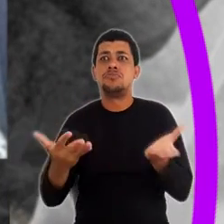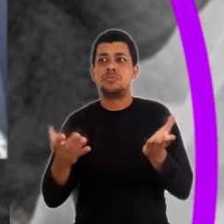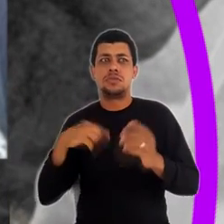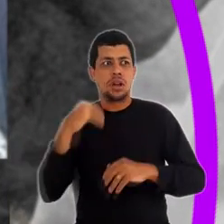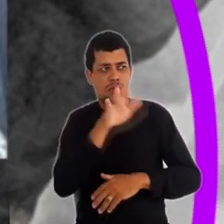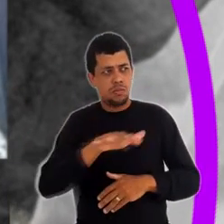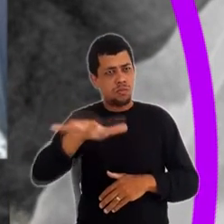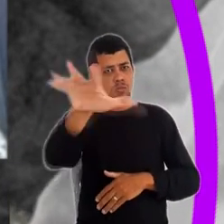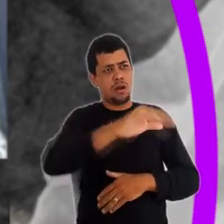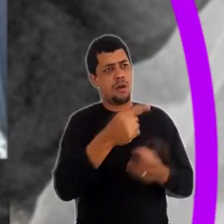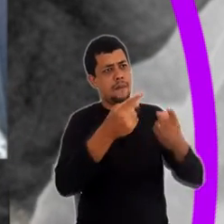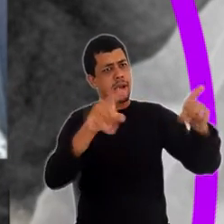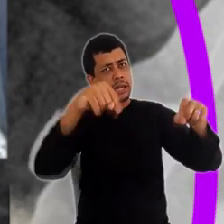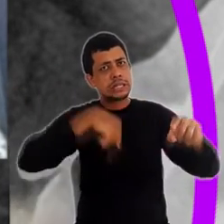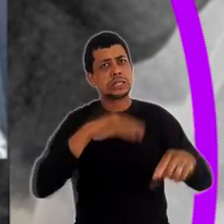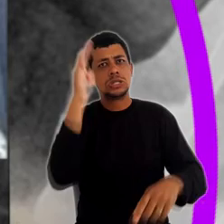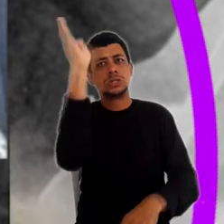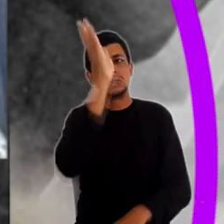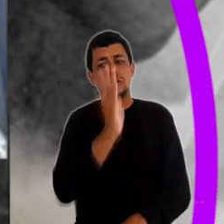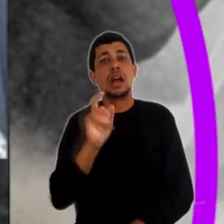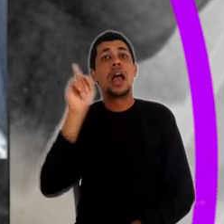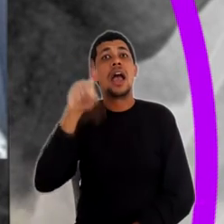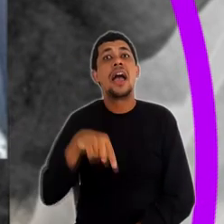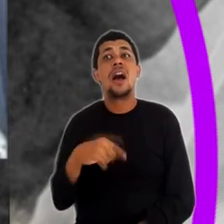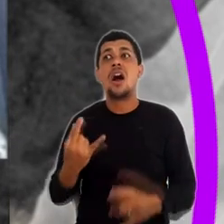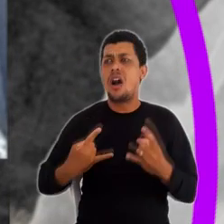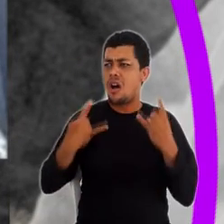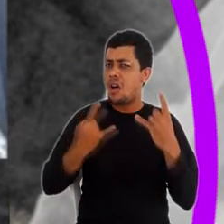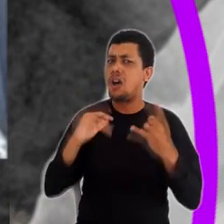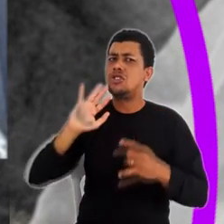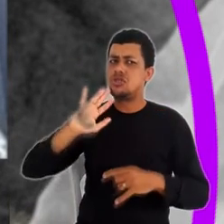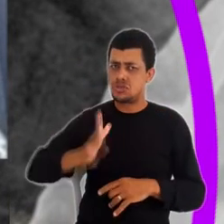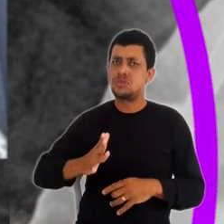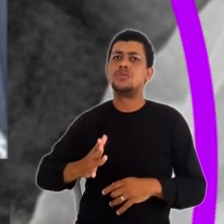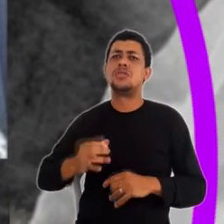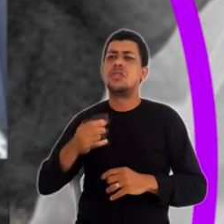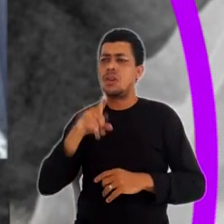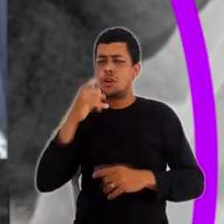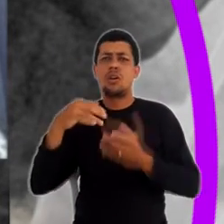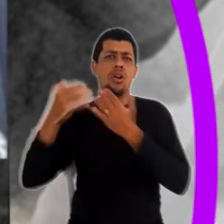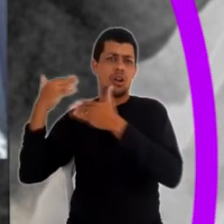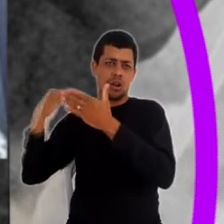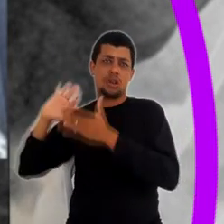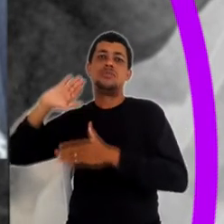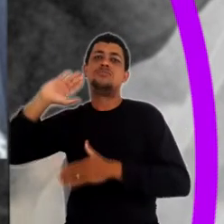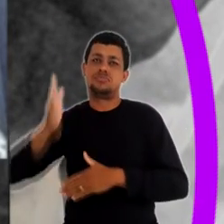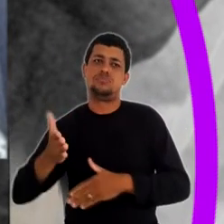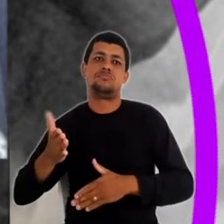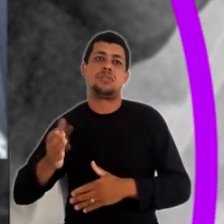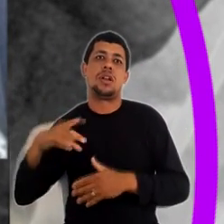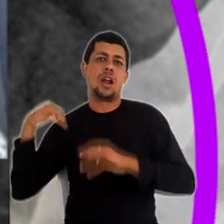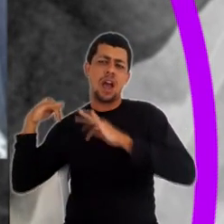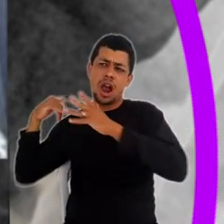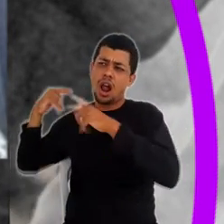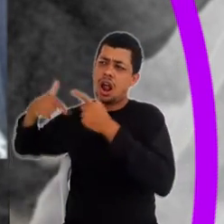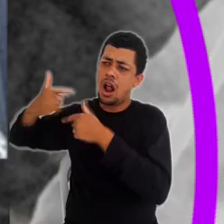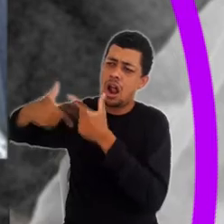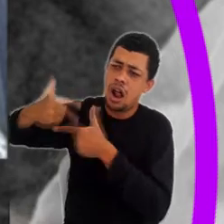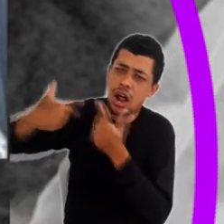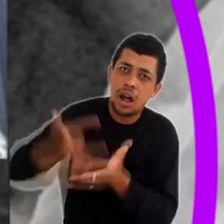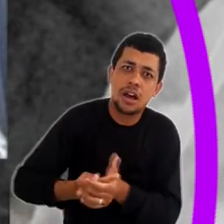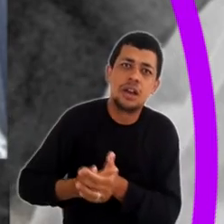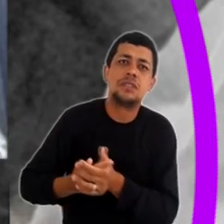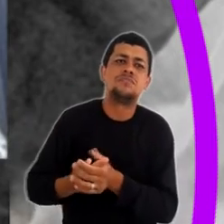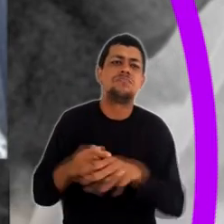hoje, no cenário musical brasileiro, ele é o que o rock já foi um dia no mundo. Ele traz consigo, né?